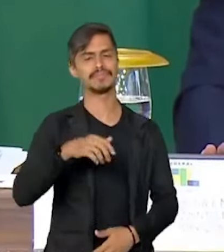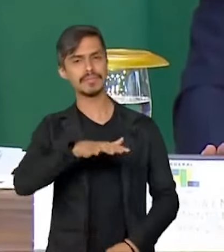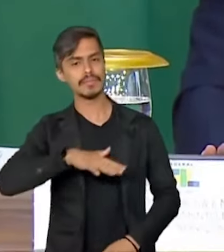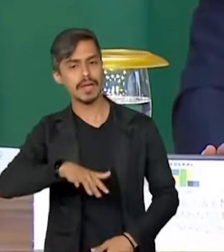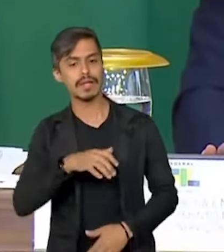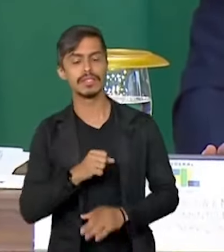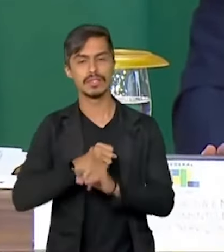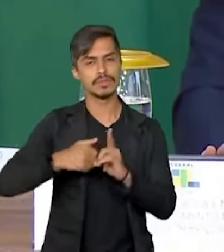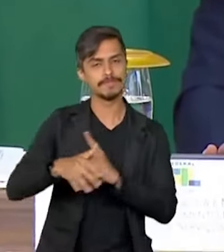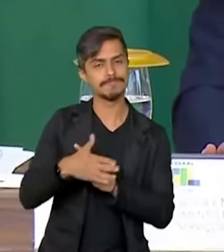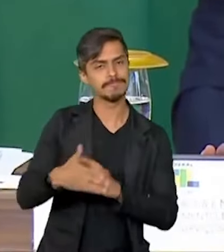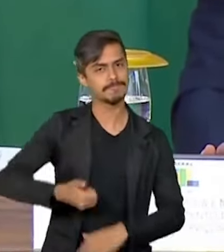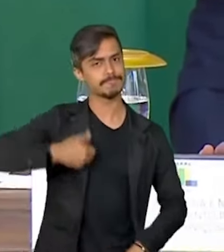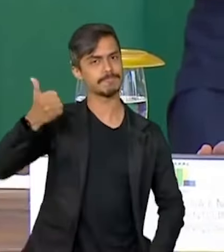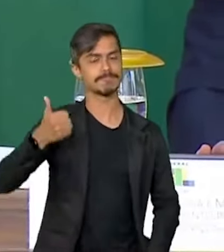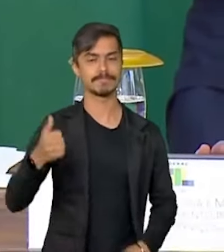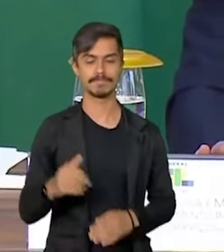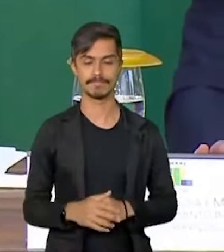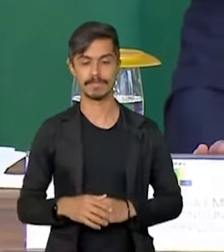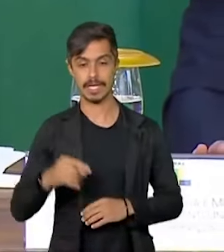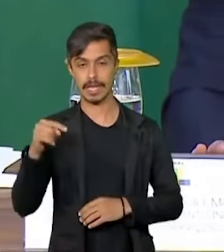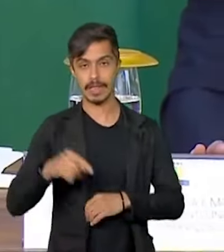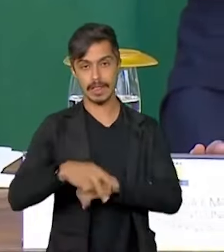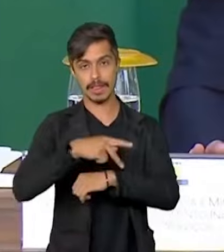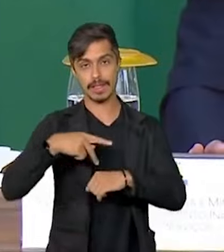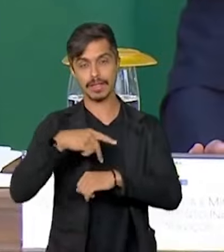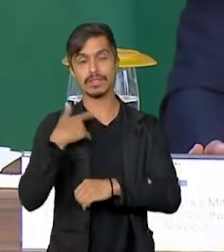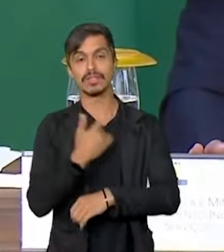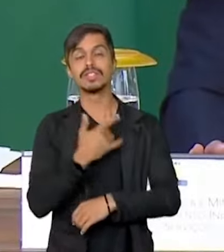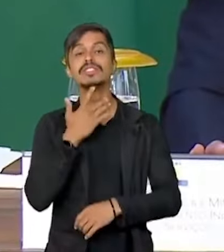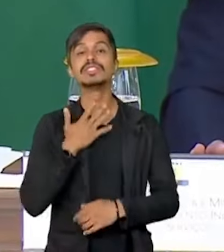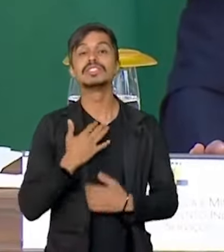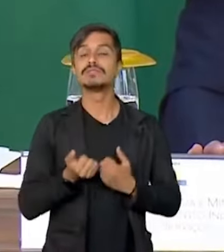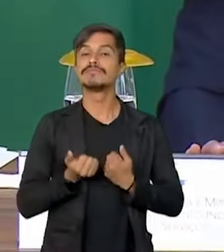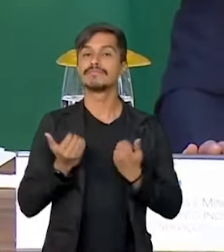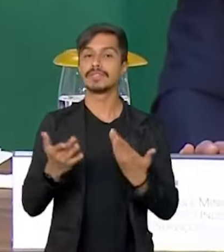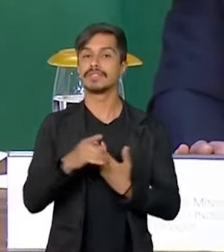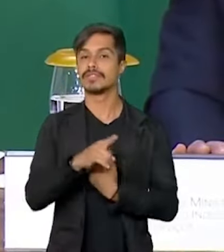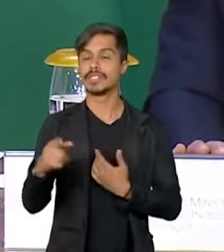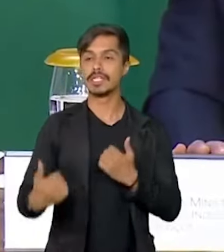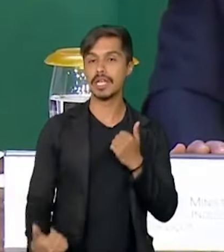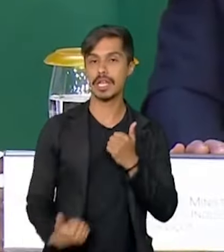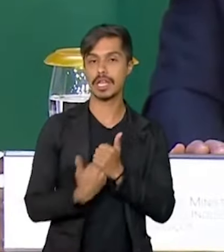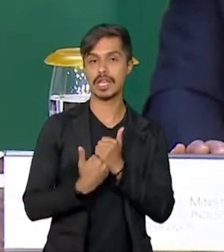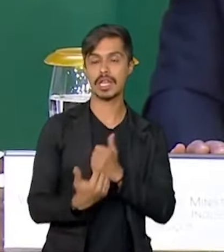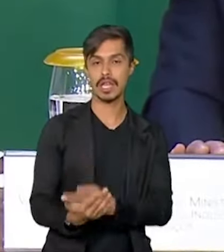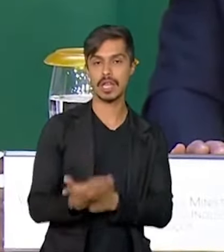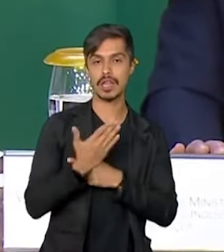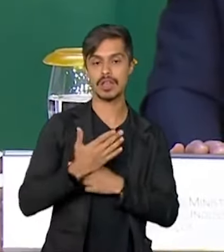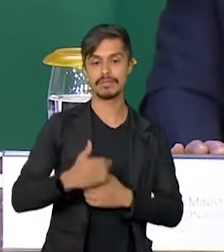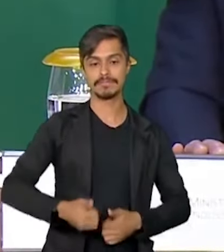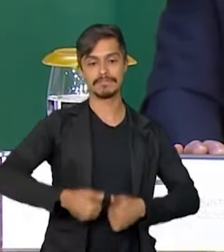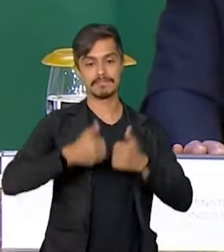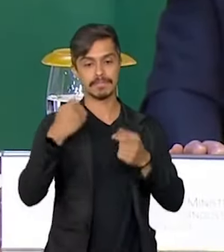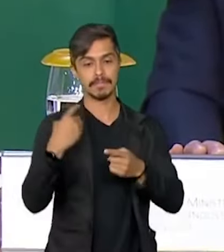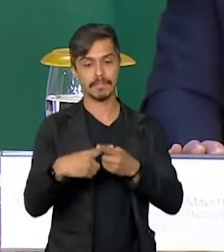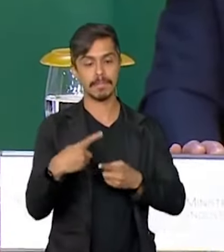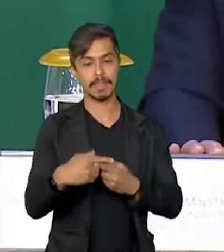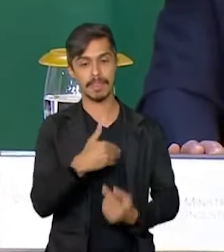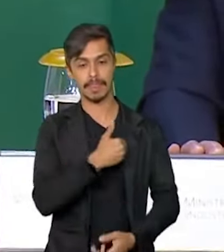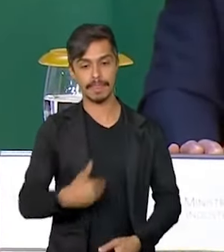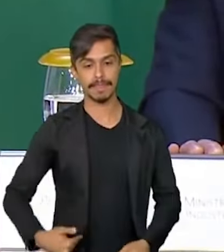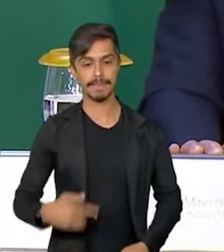vista social. É esse país que nós queremos que vocês nos ajudem a construir, porque o